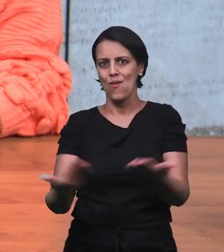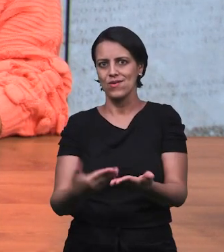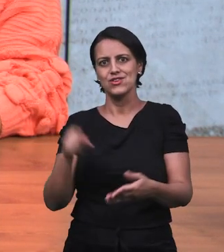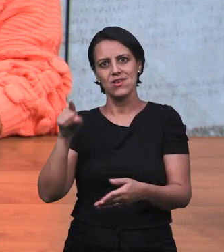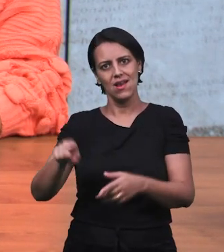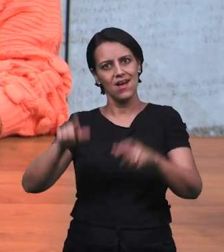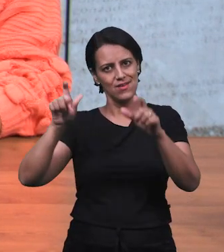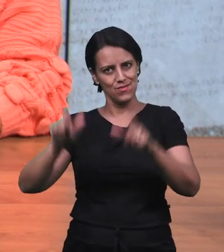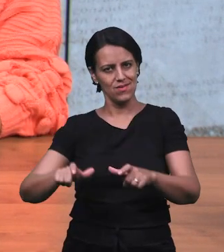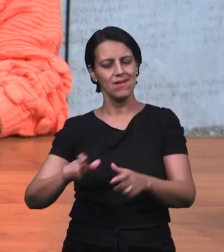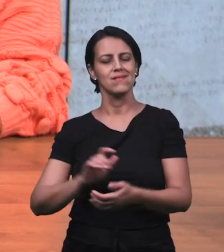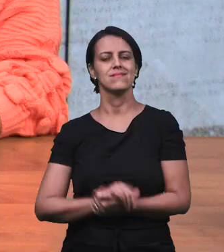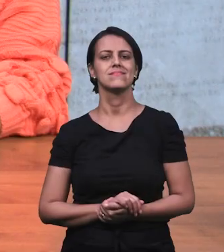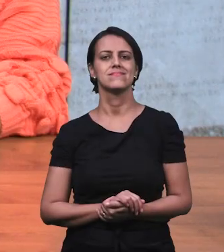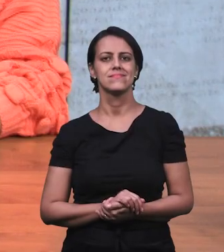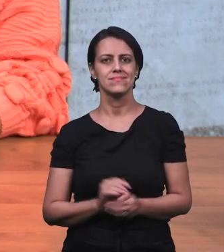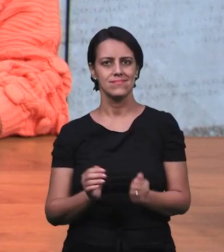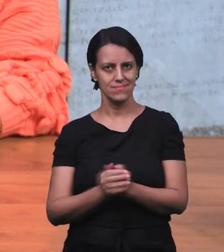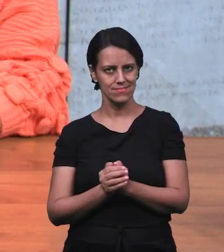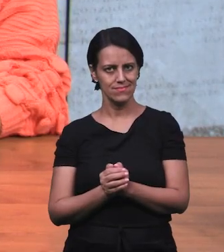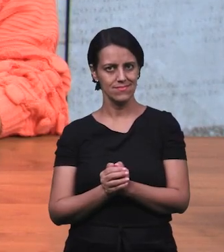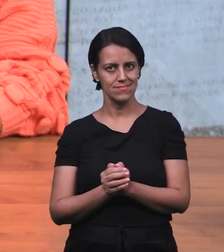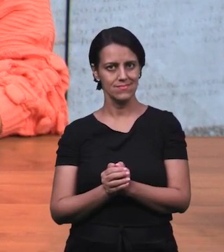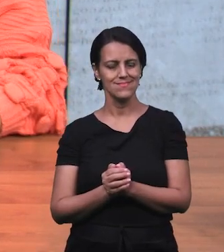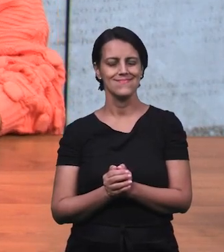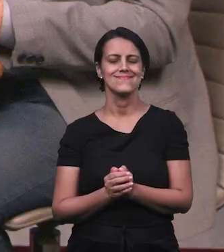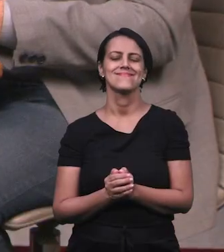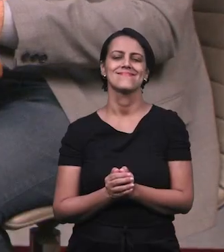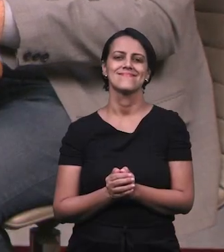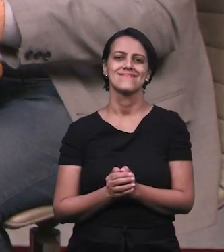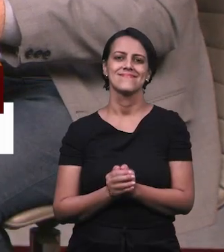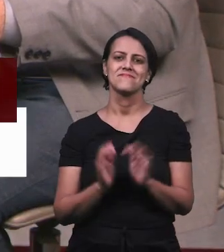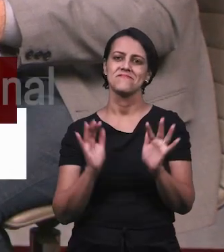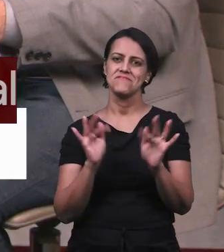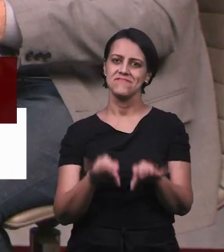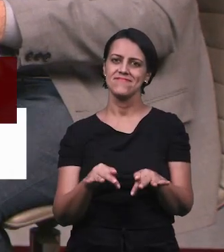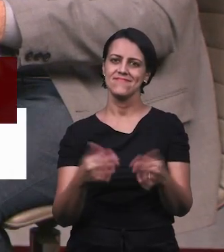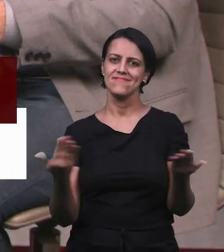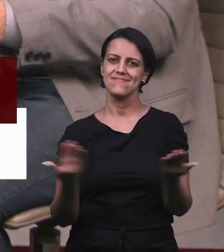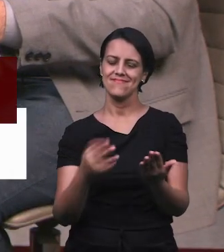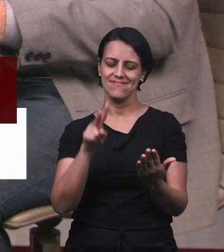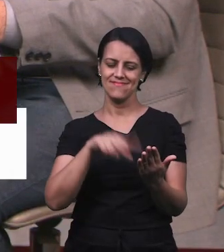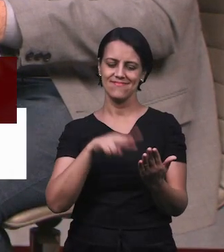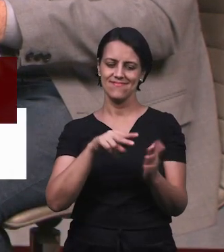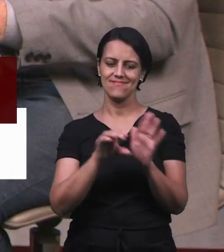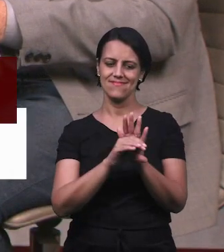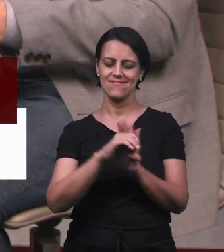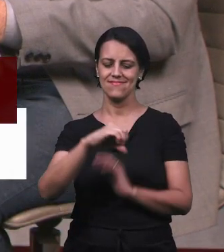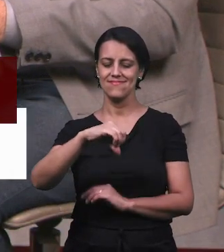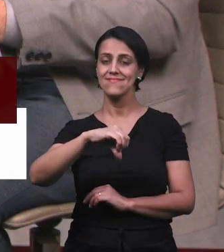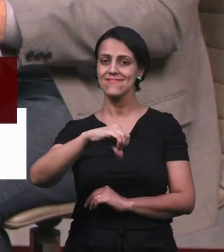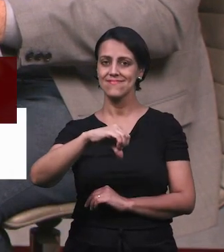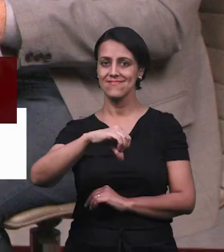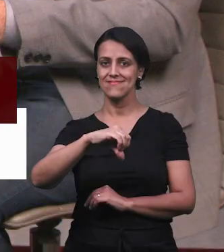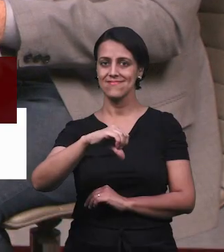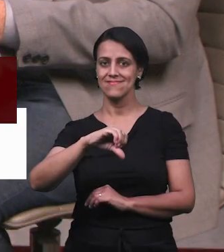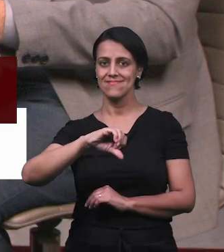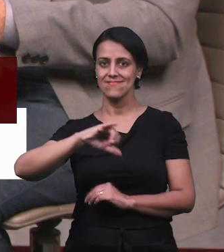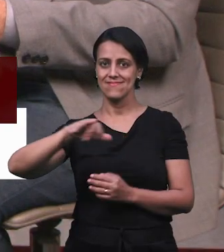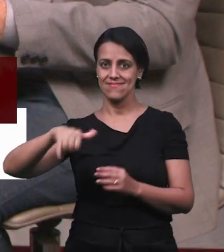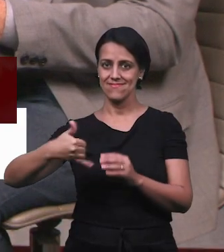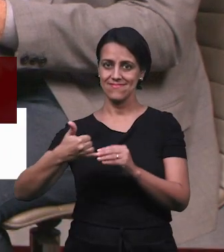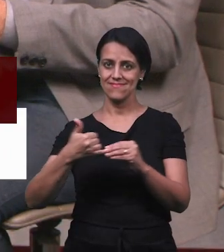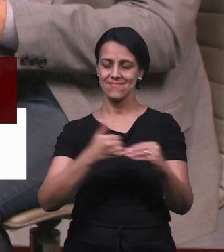que escolhesse. Amém? Encerramos então assim a leitura do capítulo 9 do livro